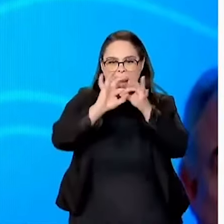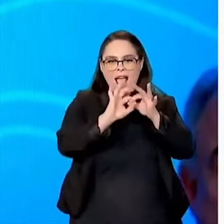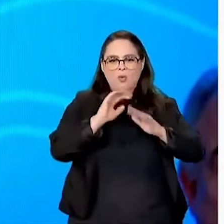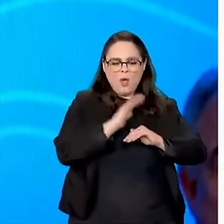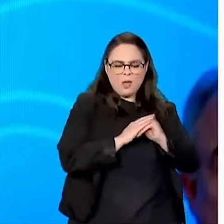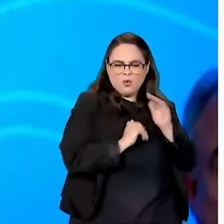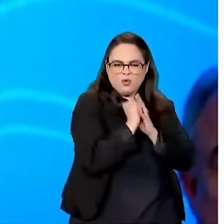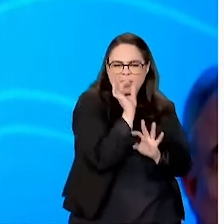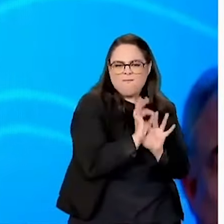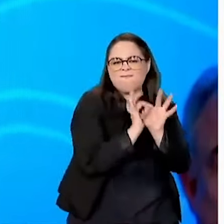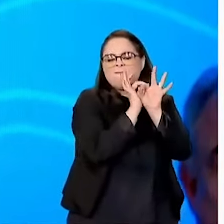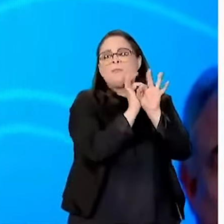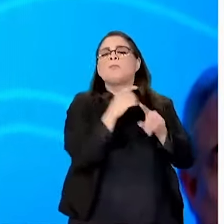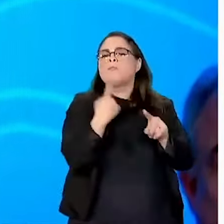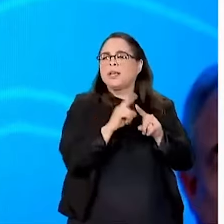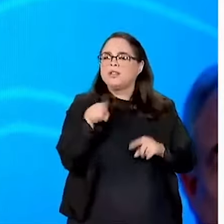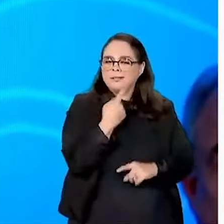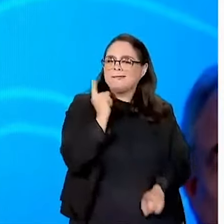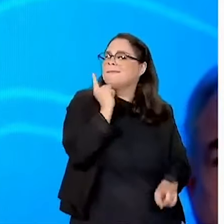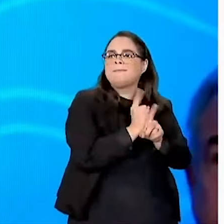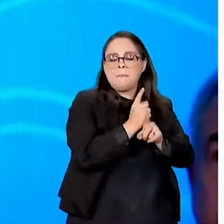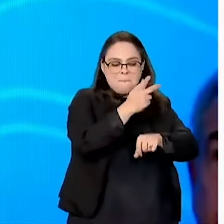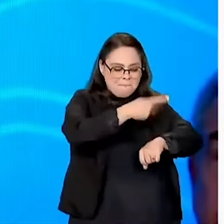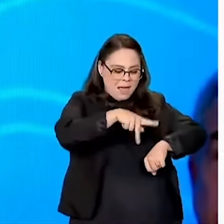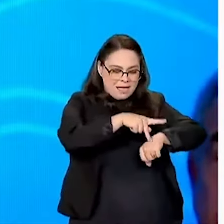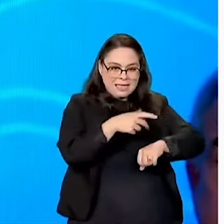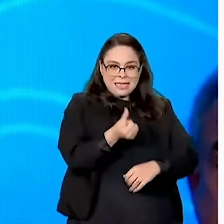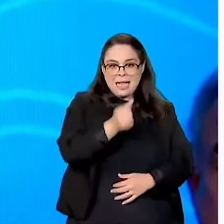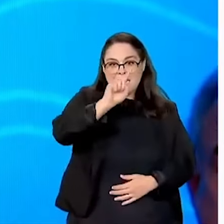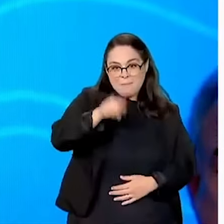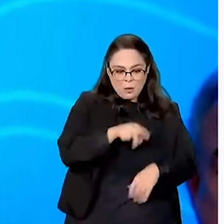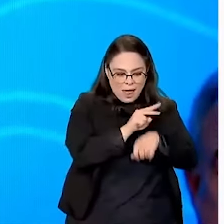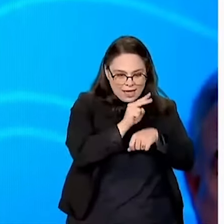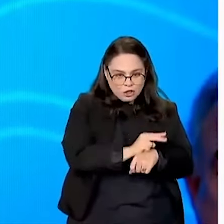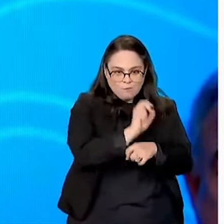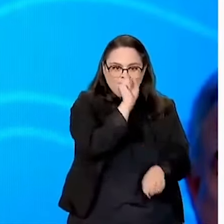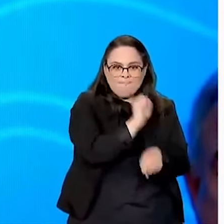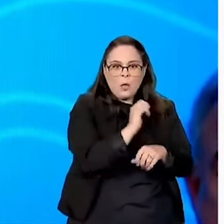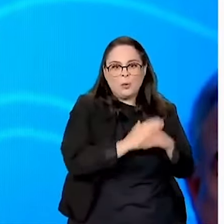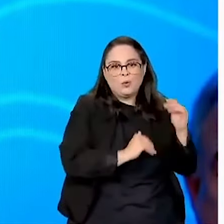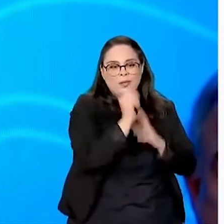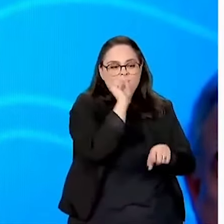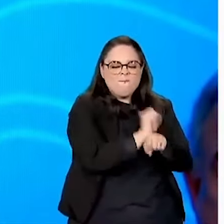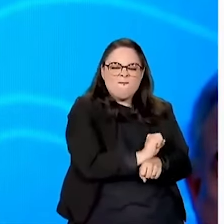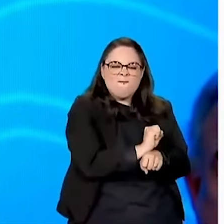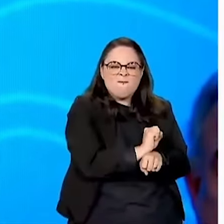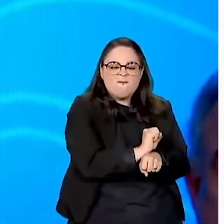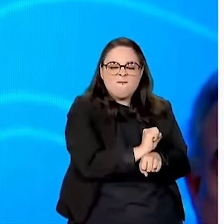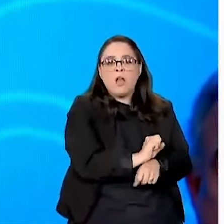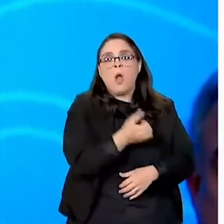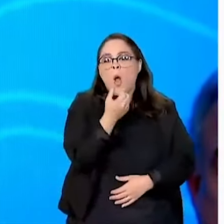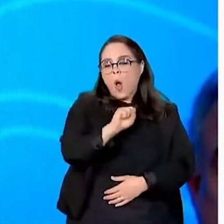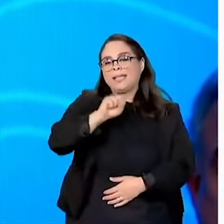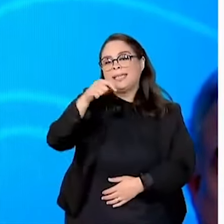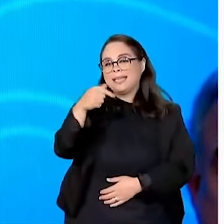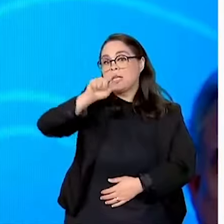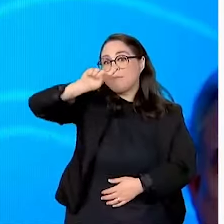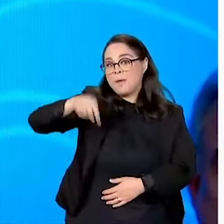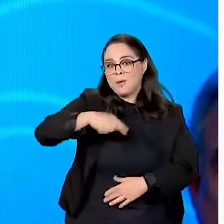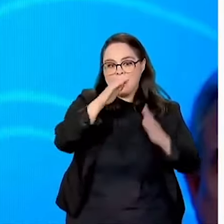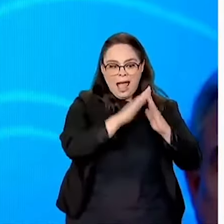Reconstrução. Porque nós encontramos esse país com 6 mil creches paralisadas. Encontramos esse país com 87